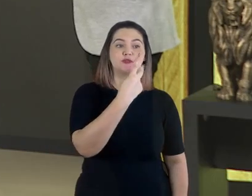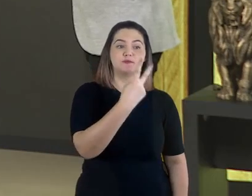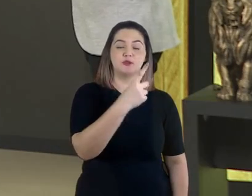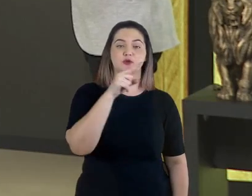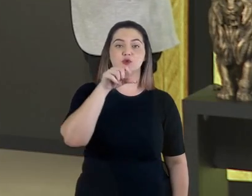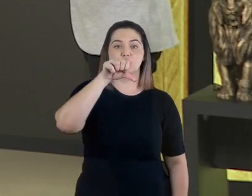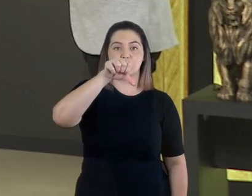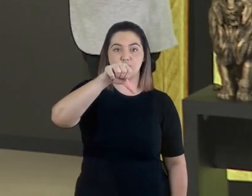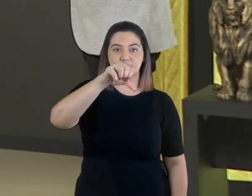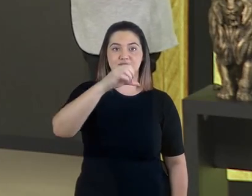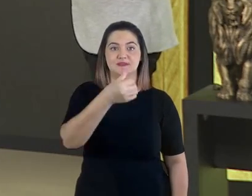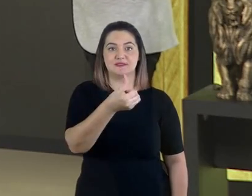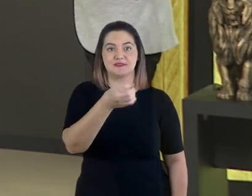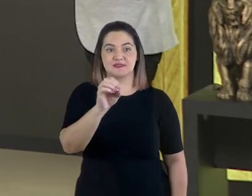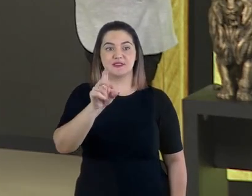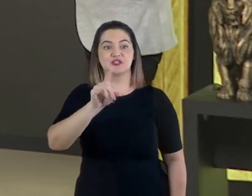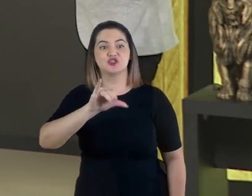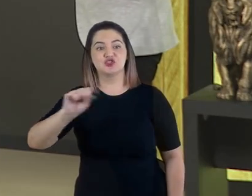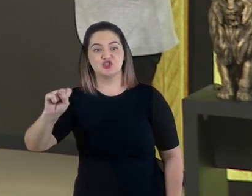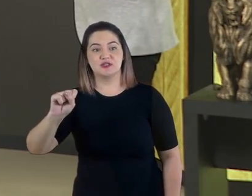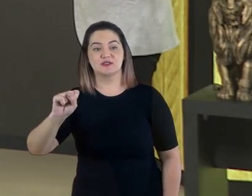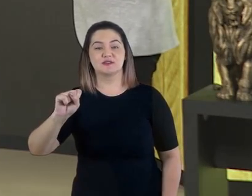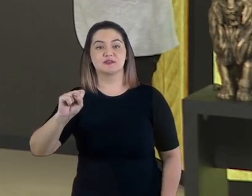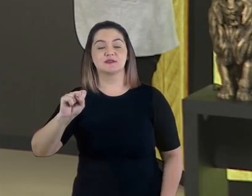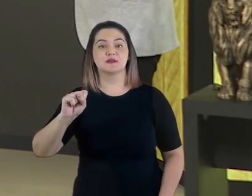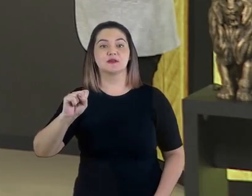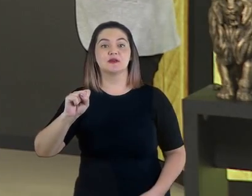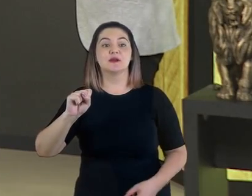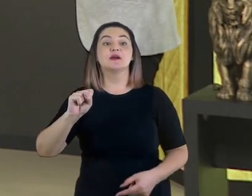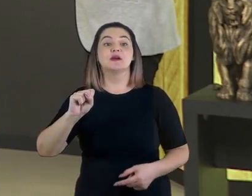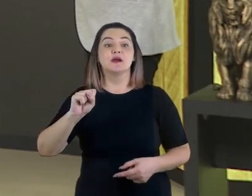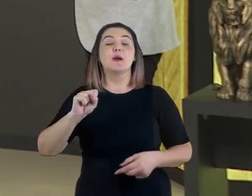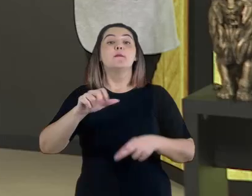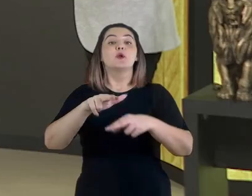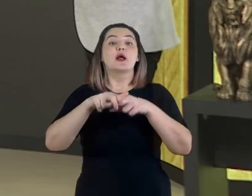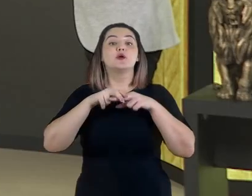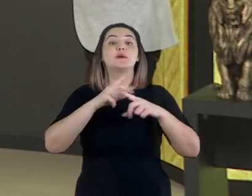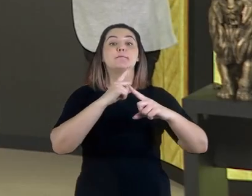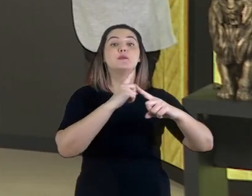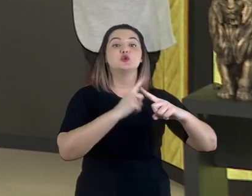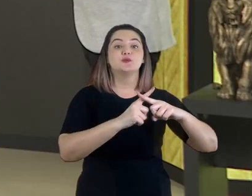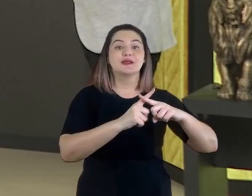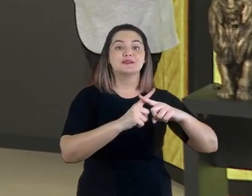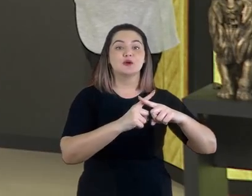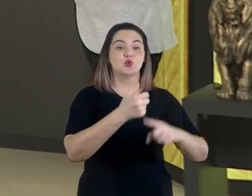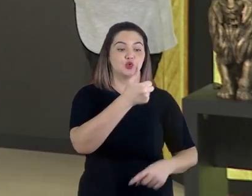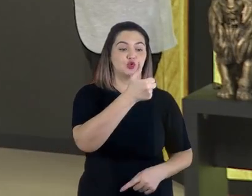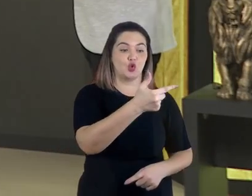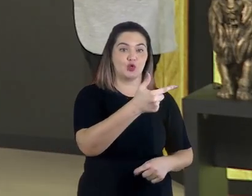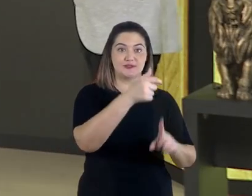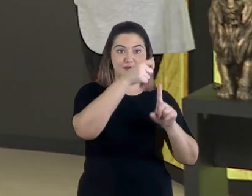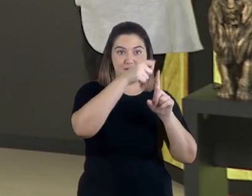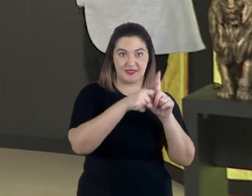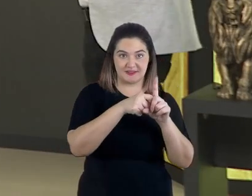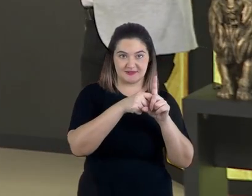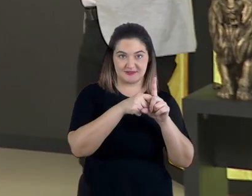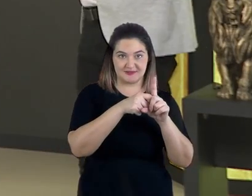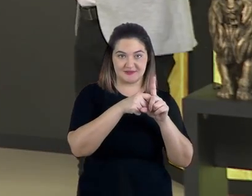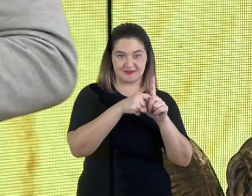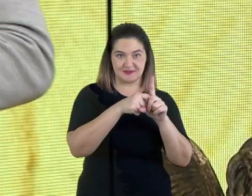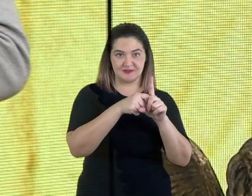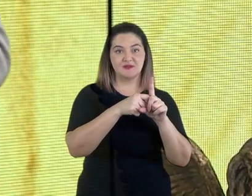O número de 360 dias está implícito pela multiplicação de 12 meses esquemáticos com